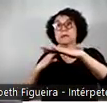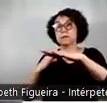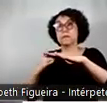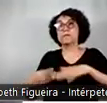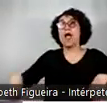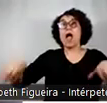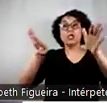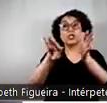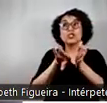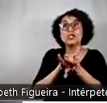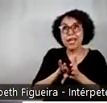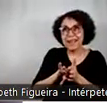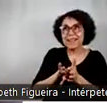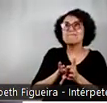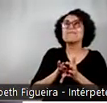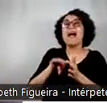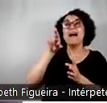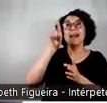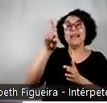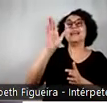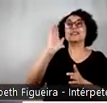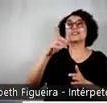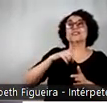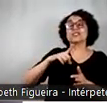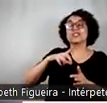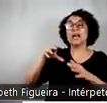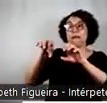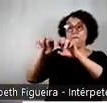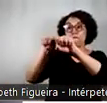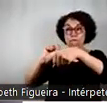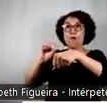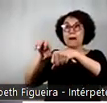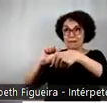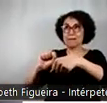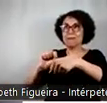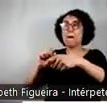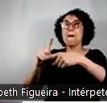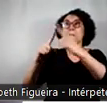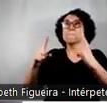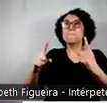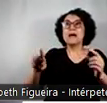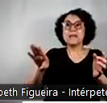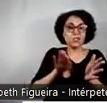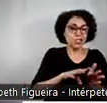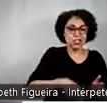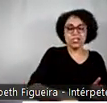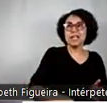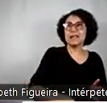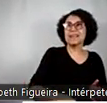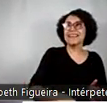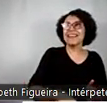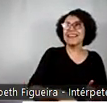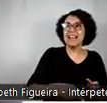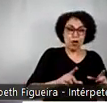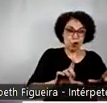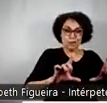com a formação dela de origem, né? Que é uma das dificuldades que a gente tem, que não de uma política de revalidação de diplomas, que é